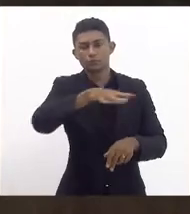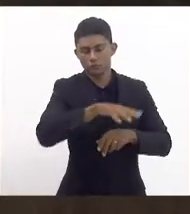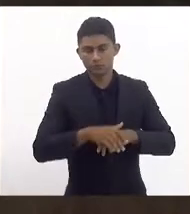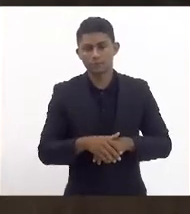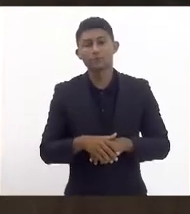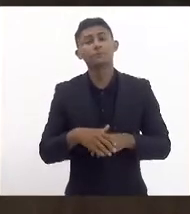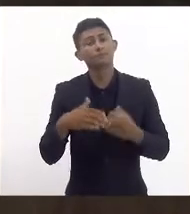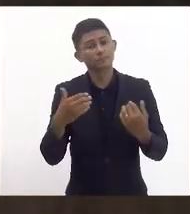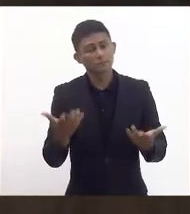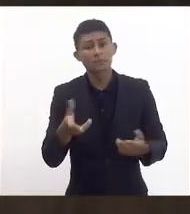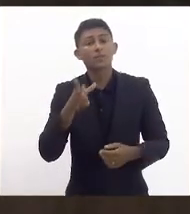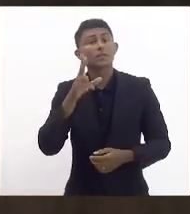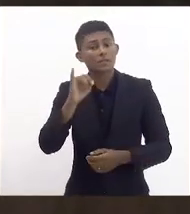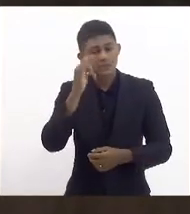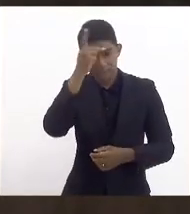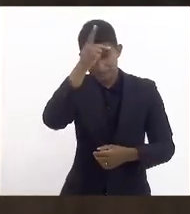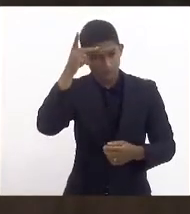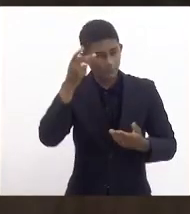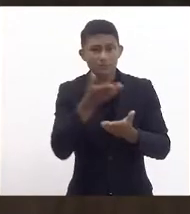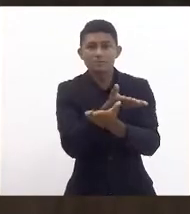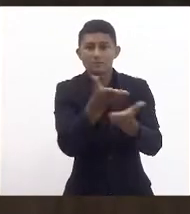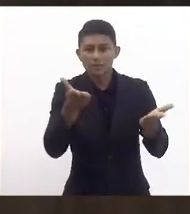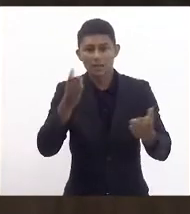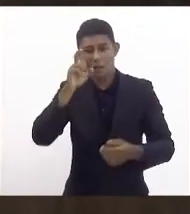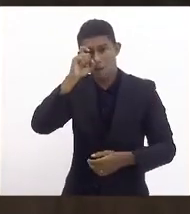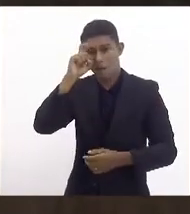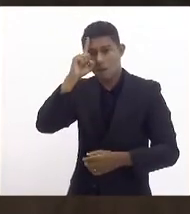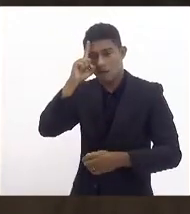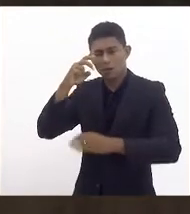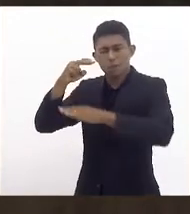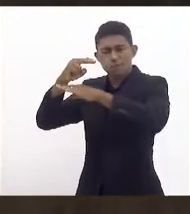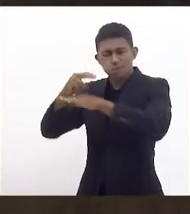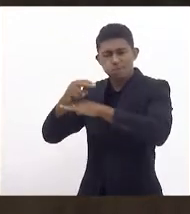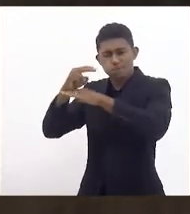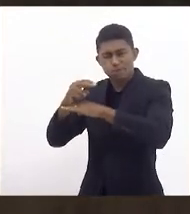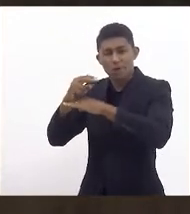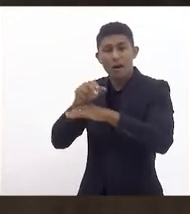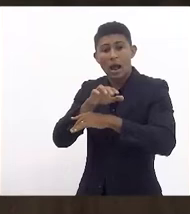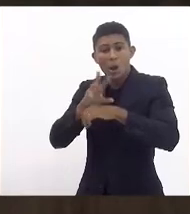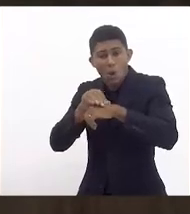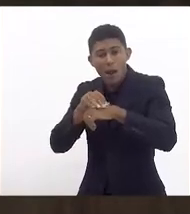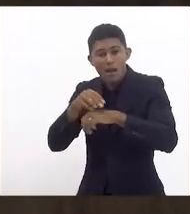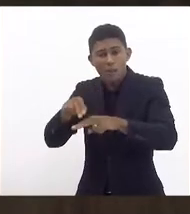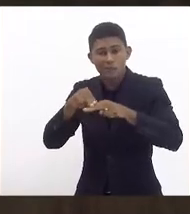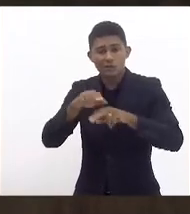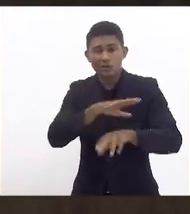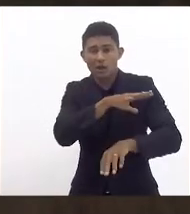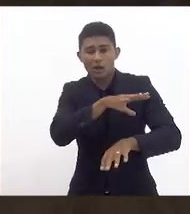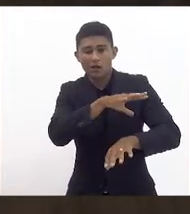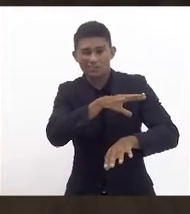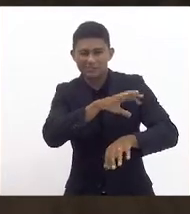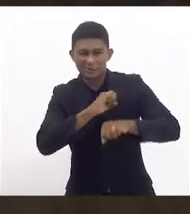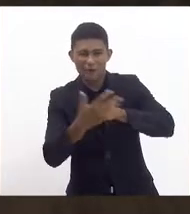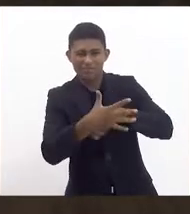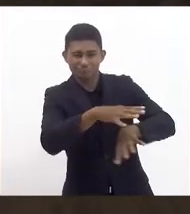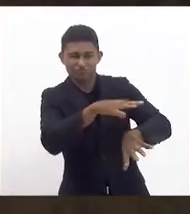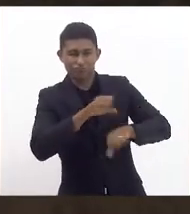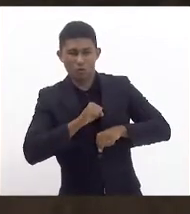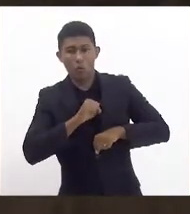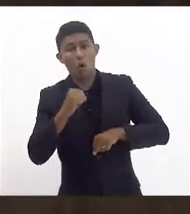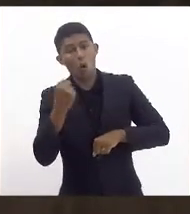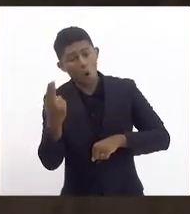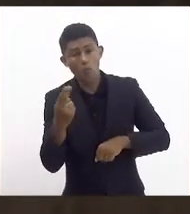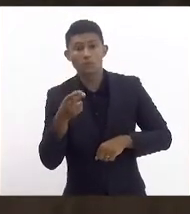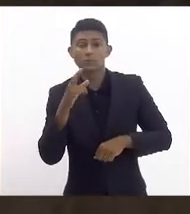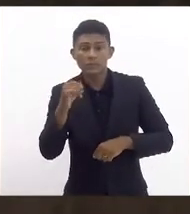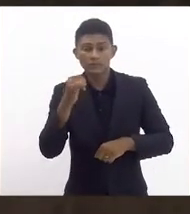da hospitalização, dos ingressos e unidades de tratamento intensivo ou mortes pela Covid-19 que venham a